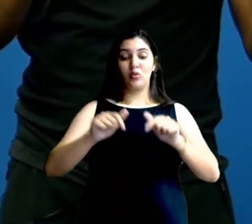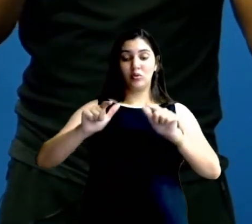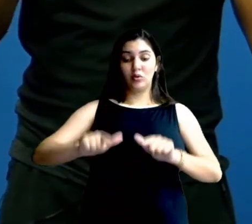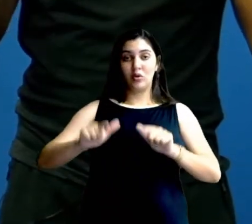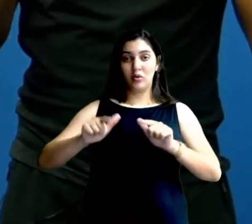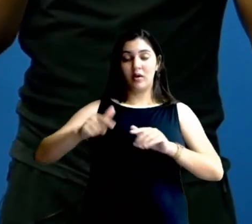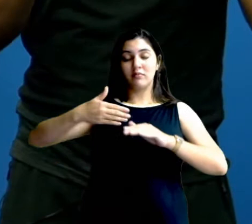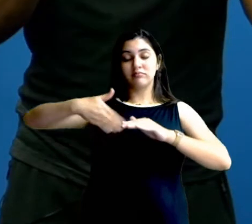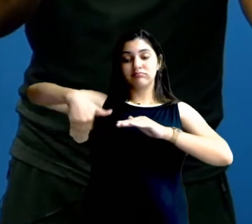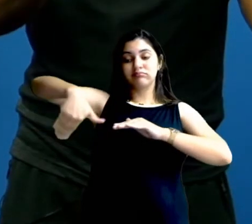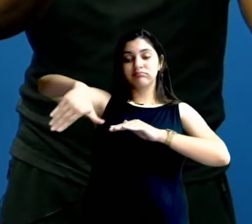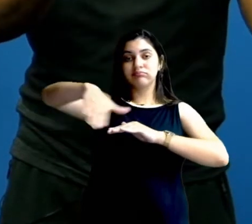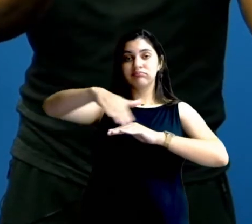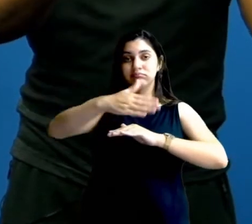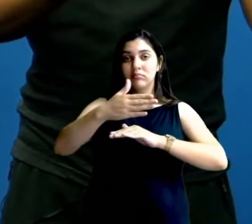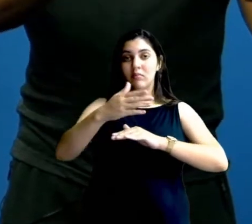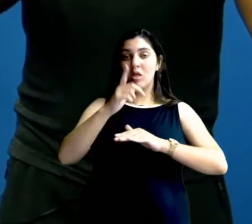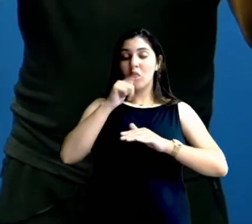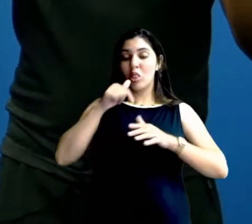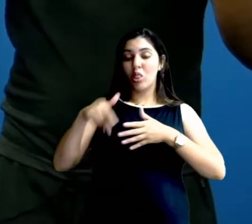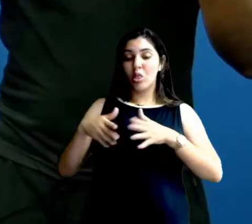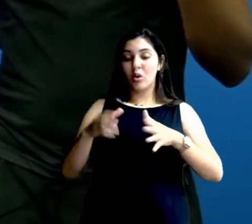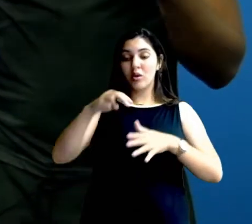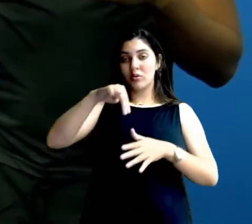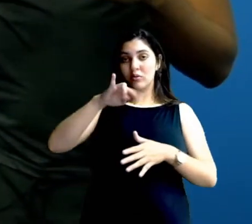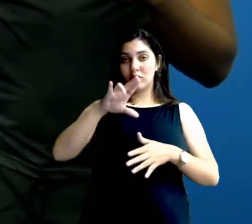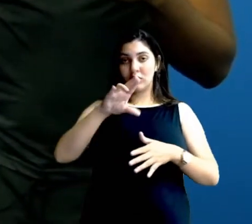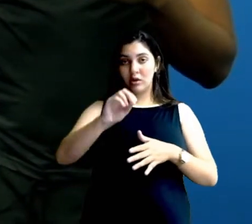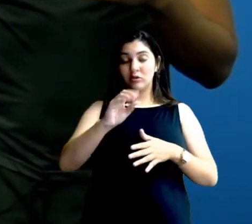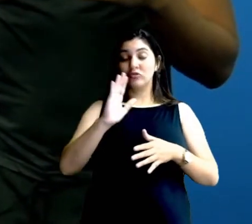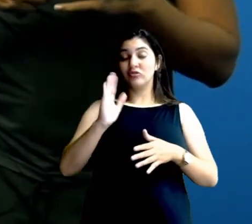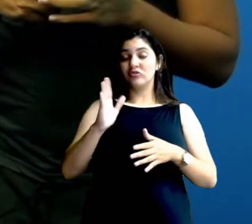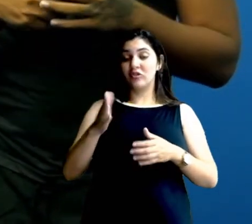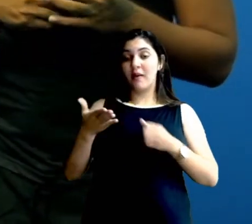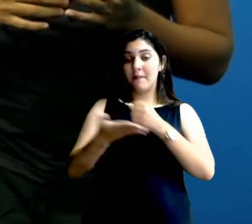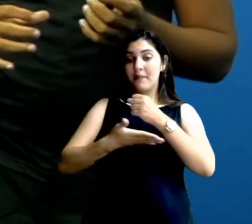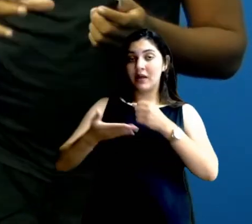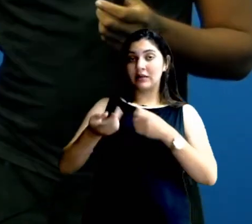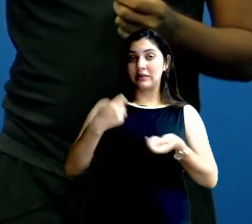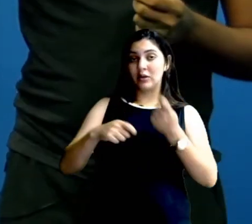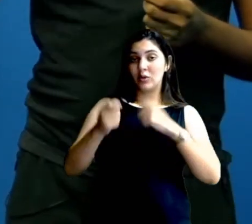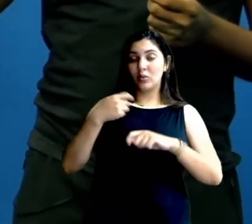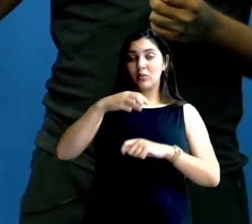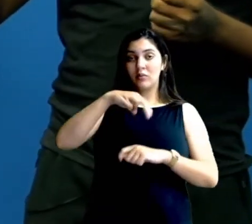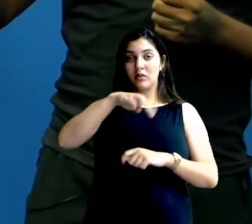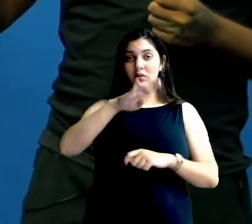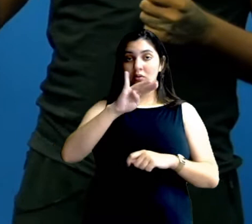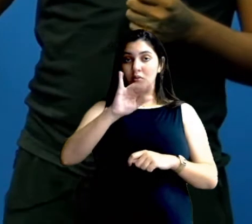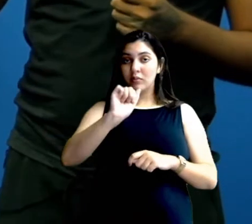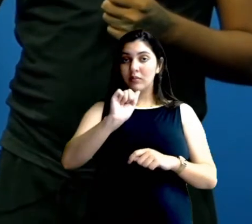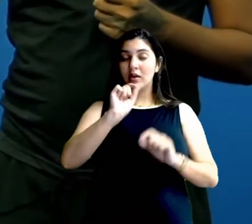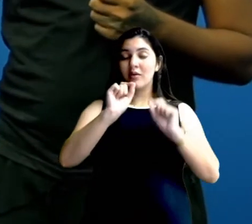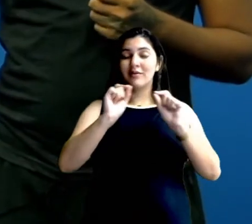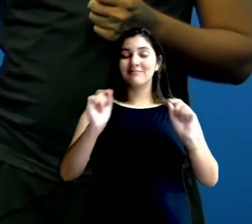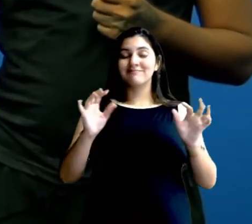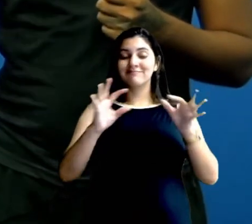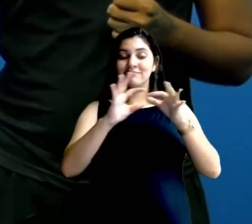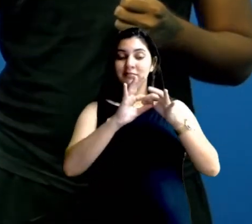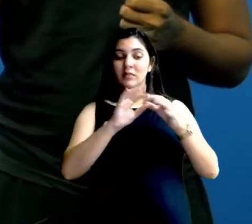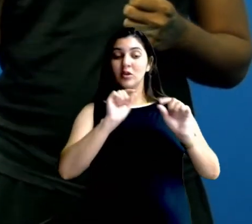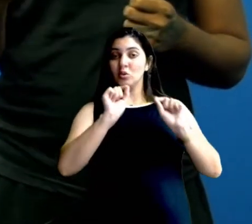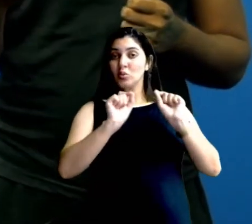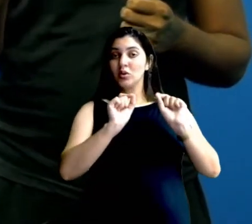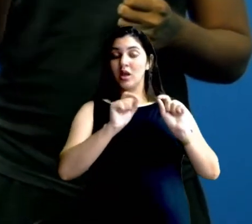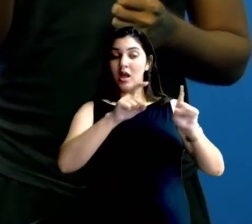estavam em volta da enchente do Rio Nilo né já a base econômica da Núbia a gente vai ver que tá ligada não só